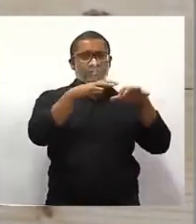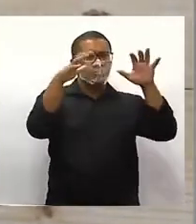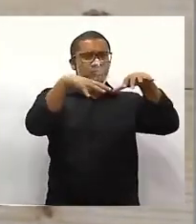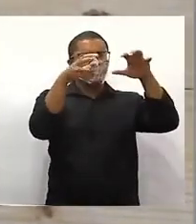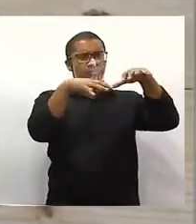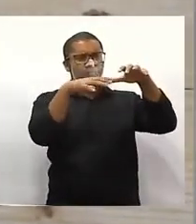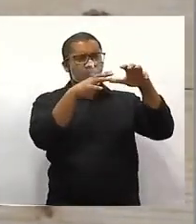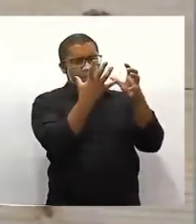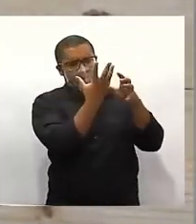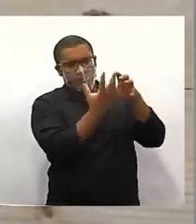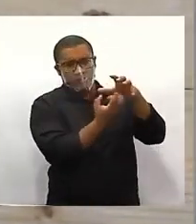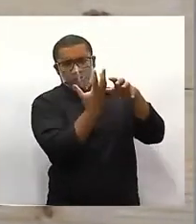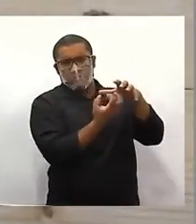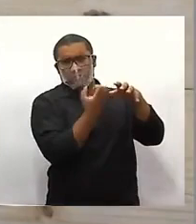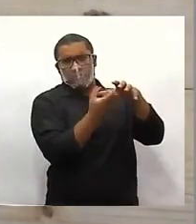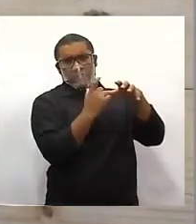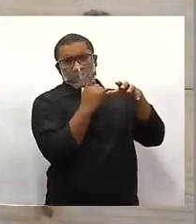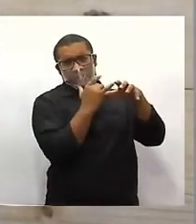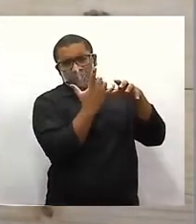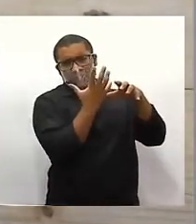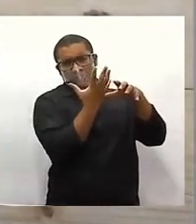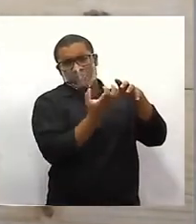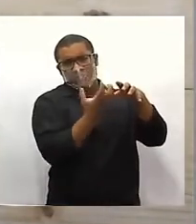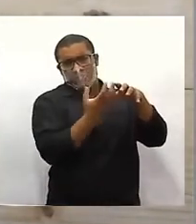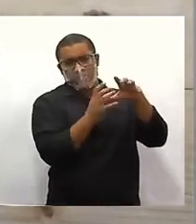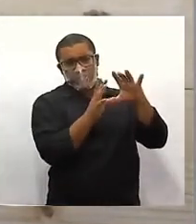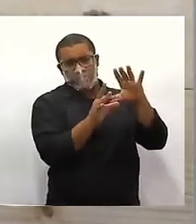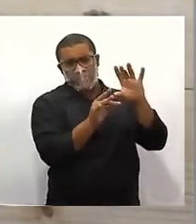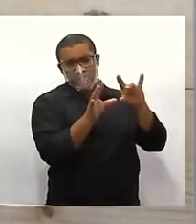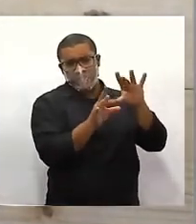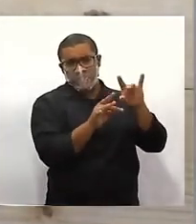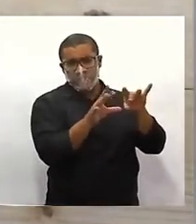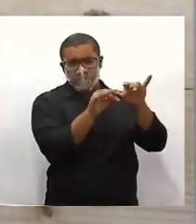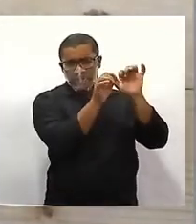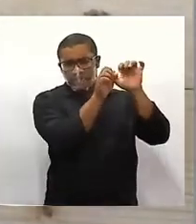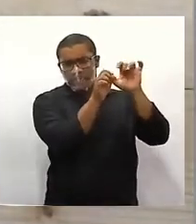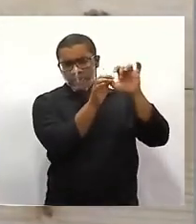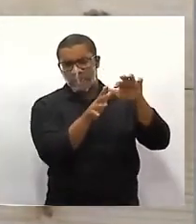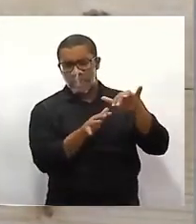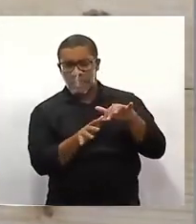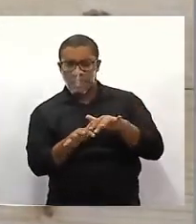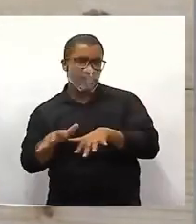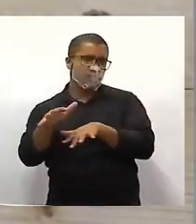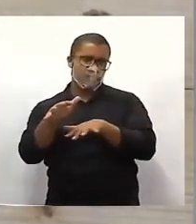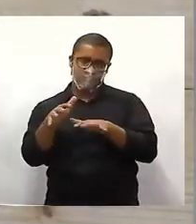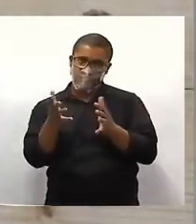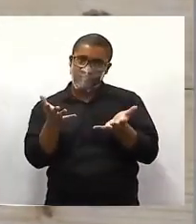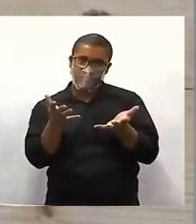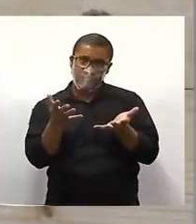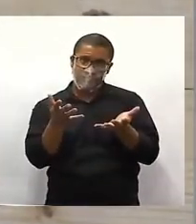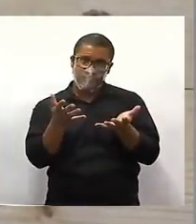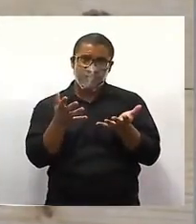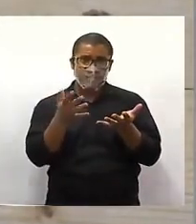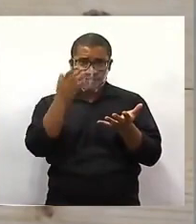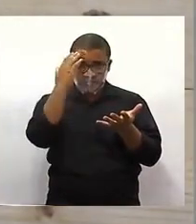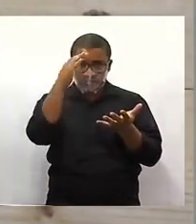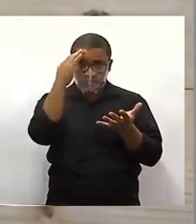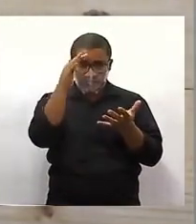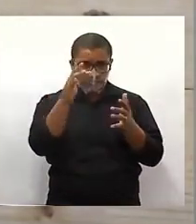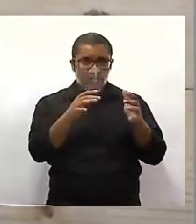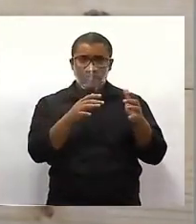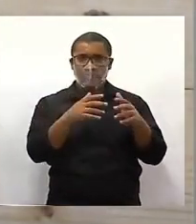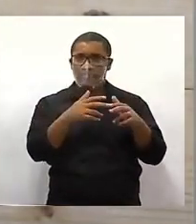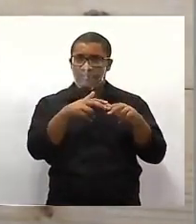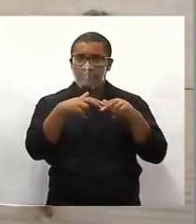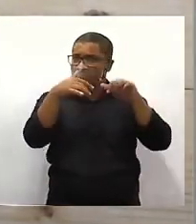de material. Né? Então, a lama, o sedimento desagregado, encharcado pelo